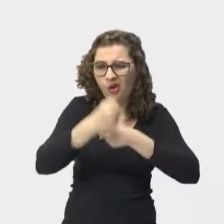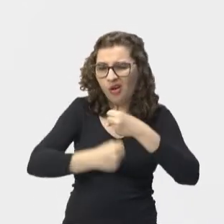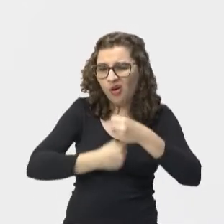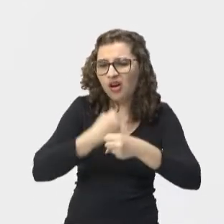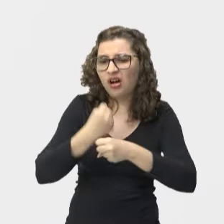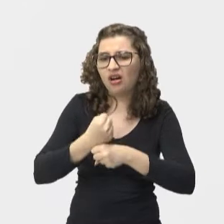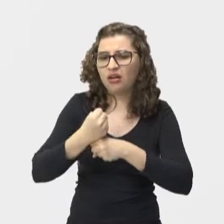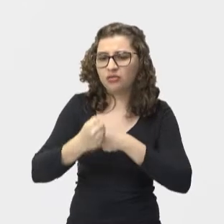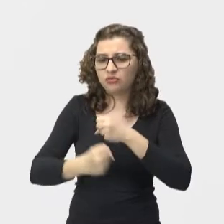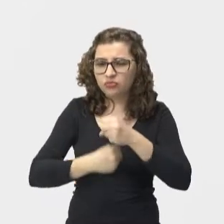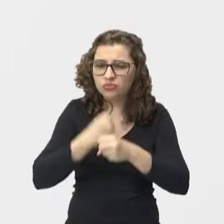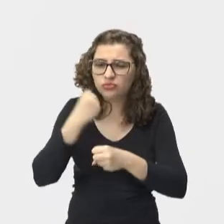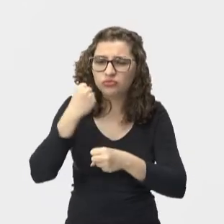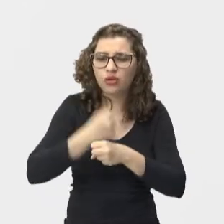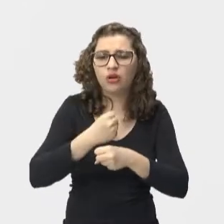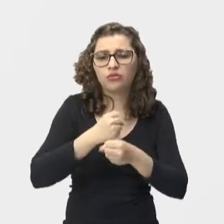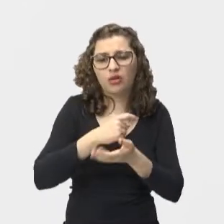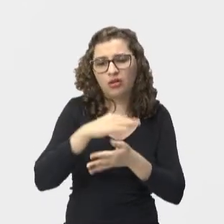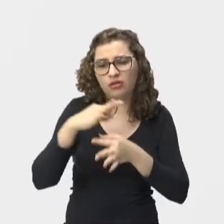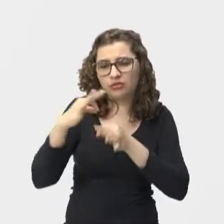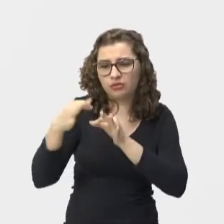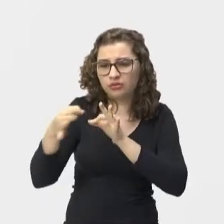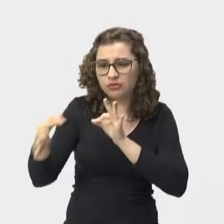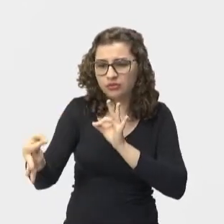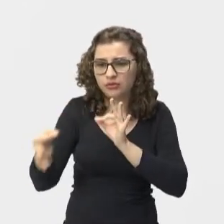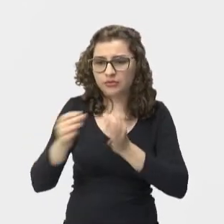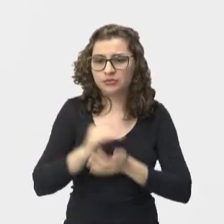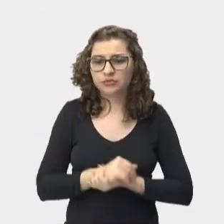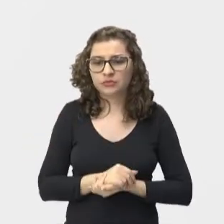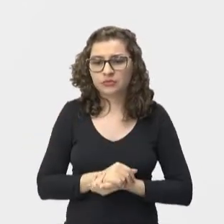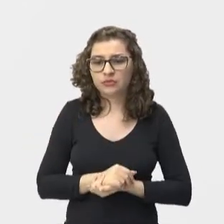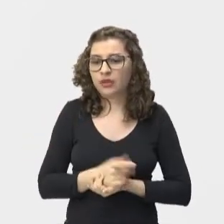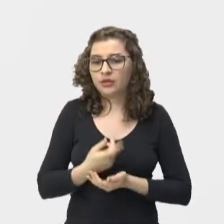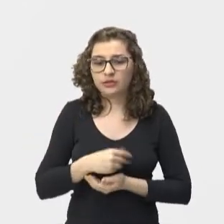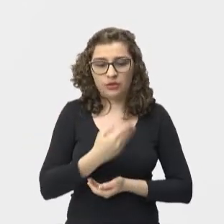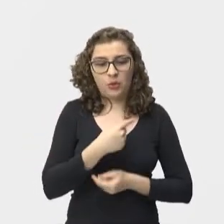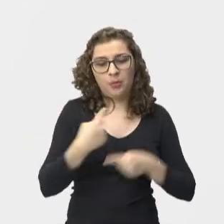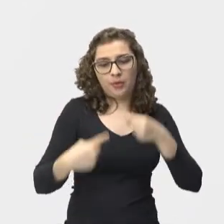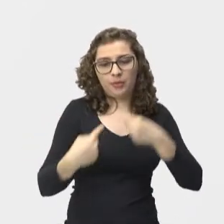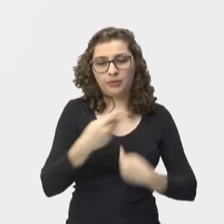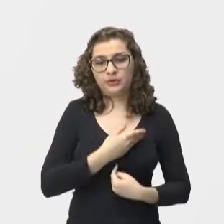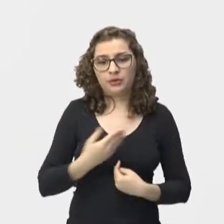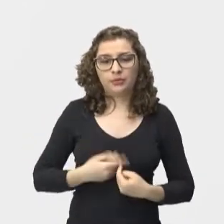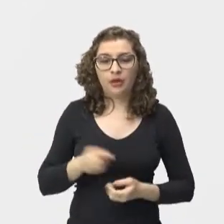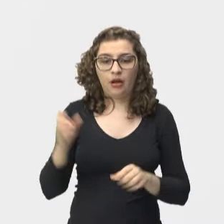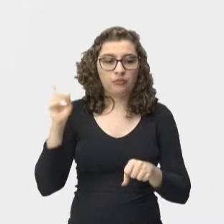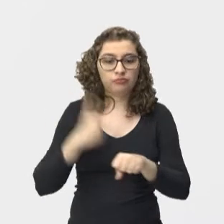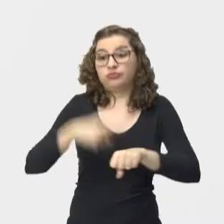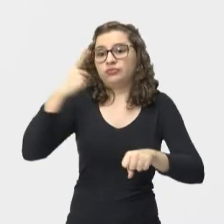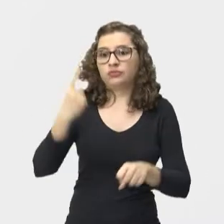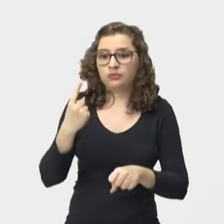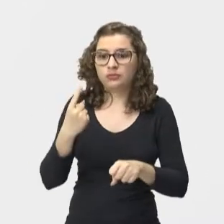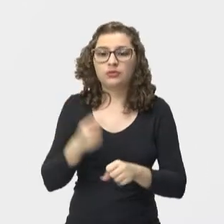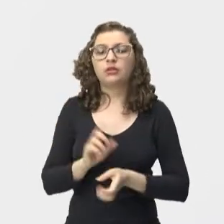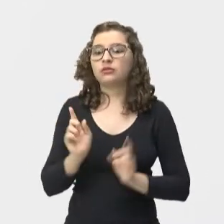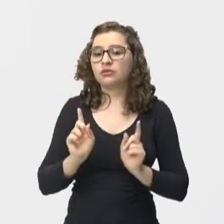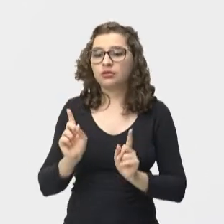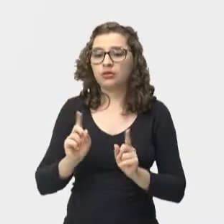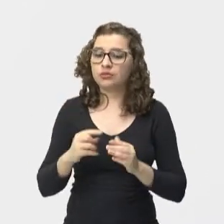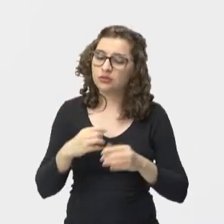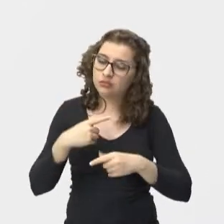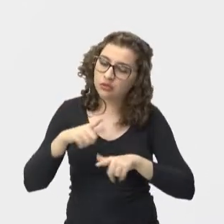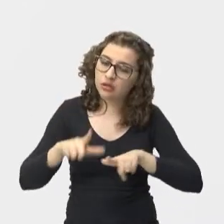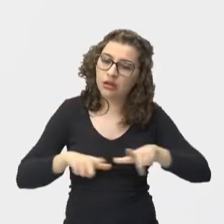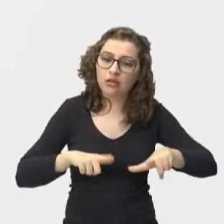as políticas públicas elas são longas, né? Não se faz uma política pública de um dia para o outro. Então é um período maior de